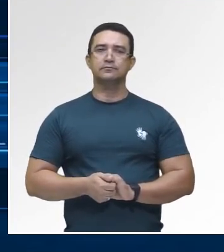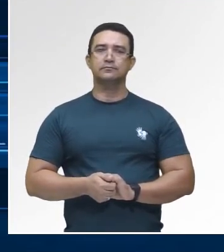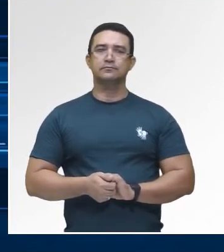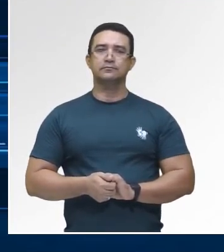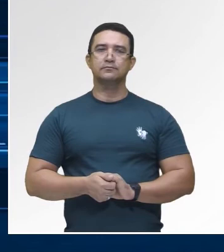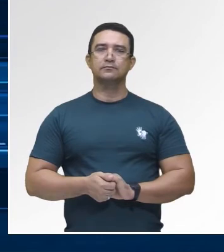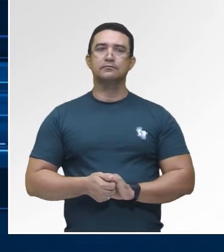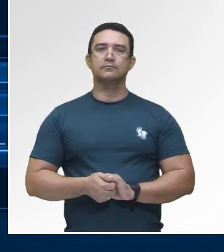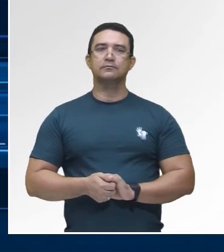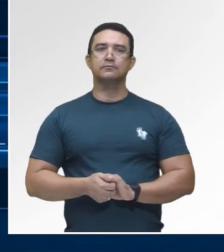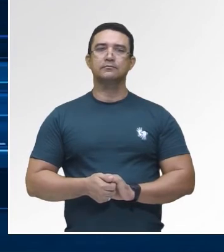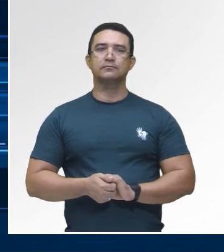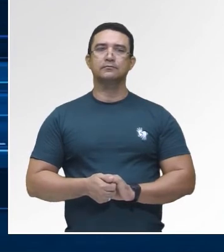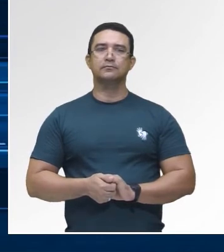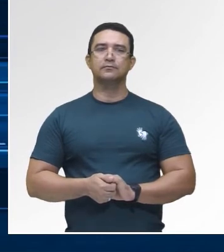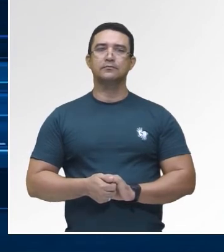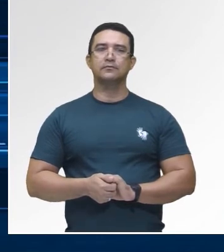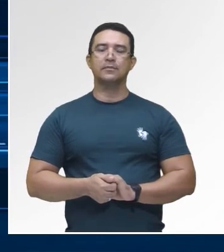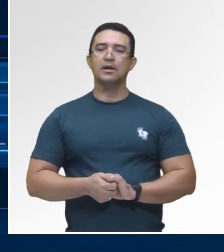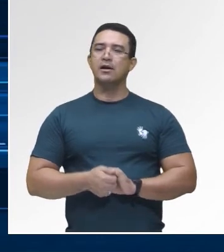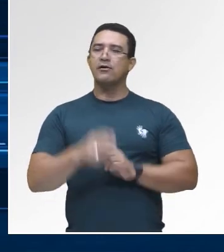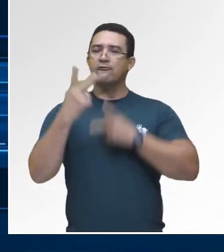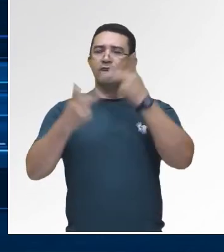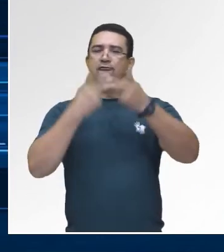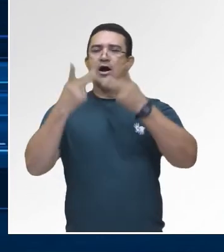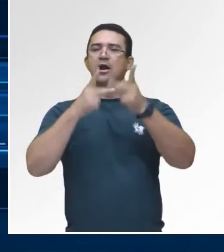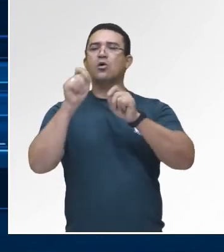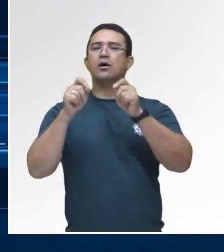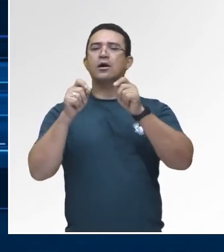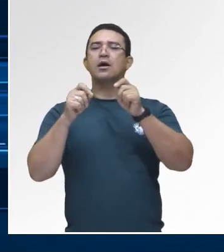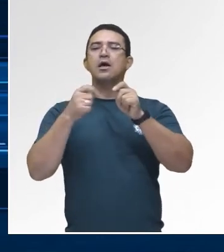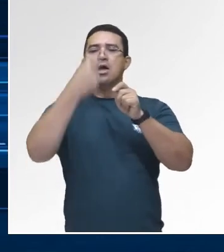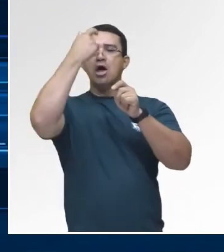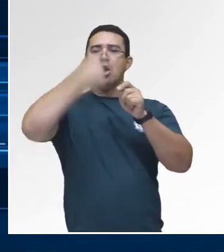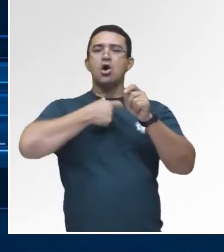Ó, ele vai falar aqui na primeira pessoa,